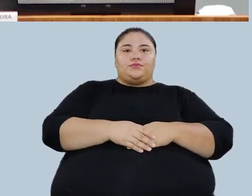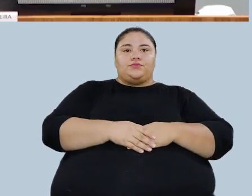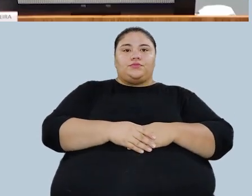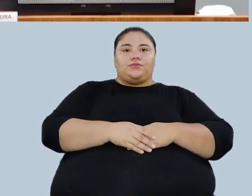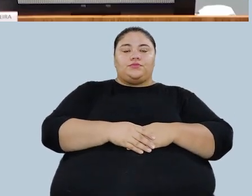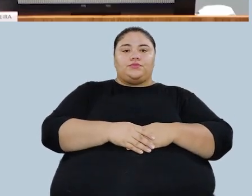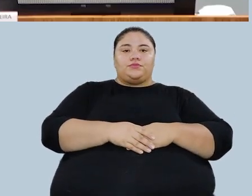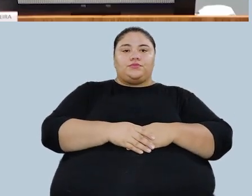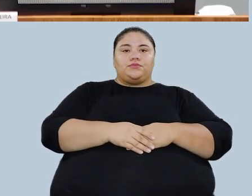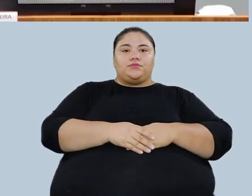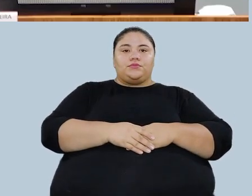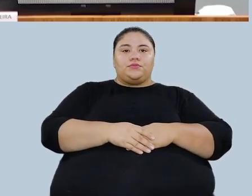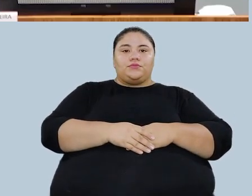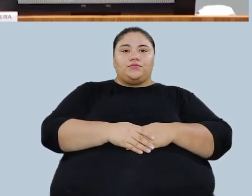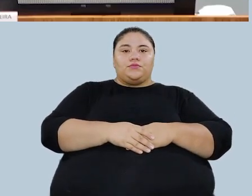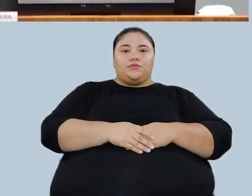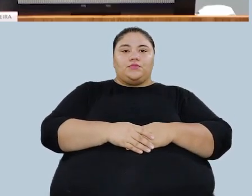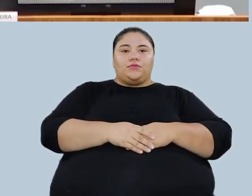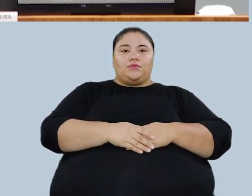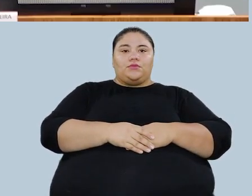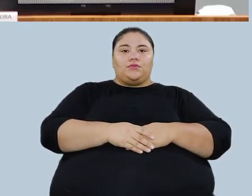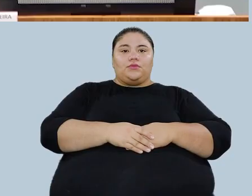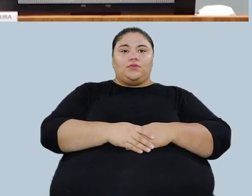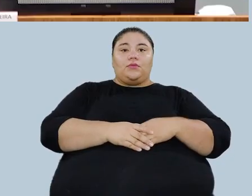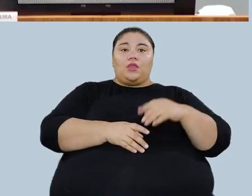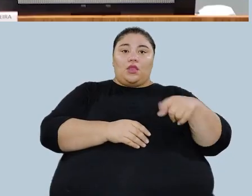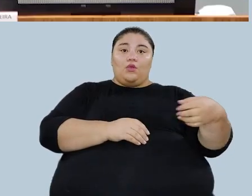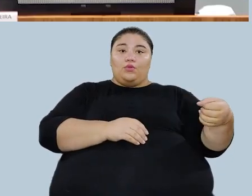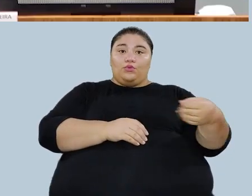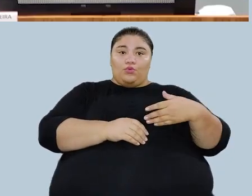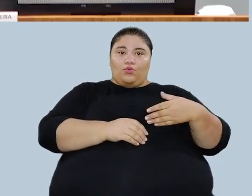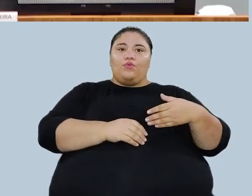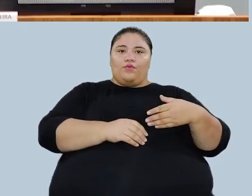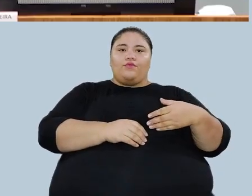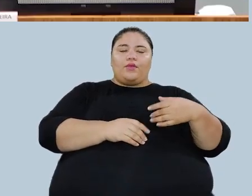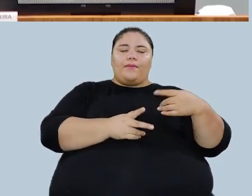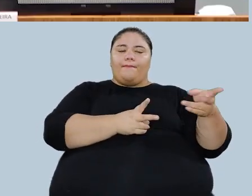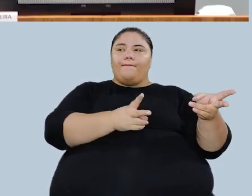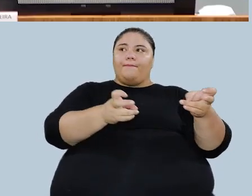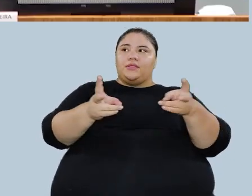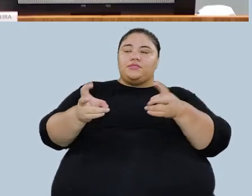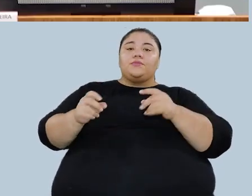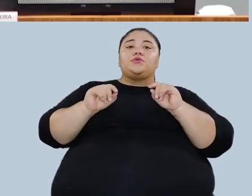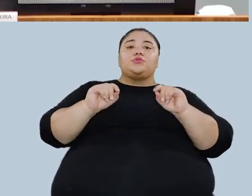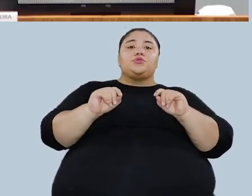É um novo padrão, né, para essa percepção de